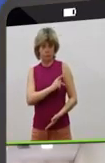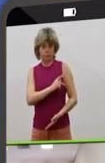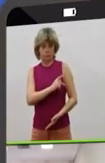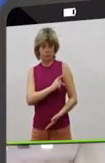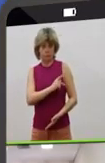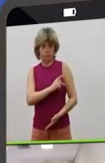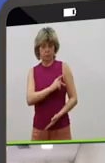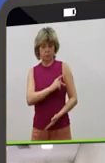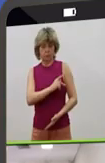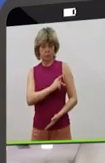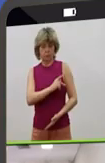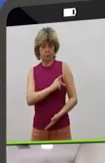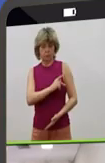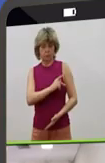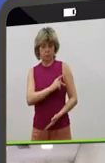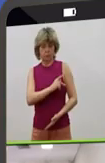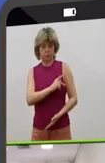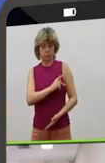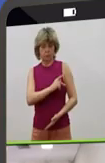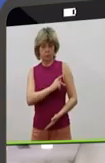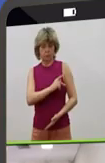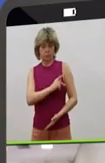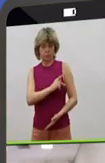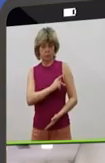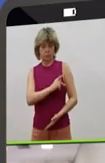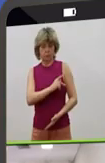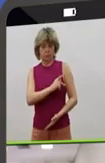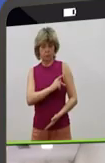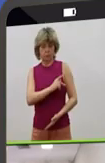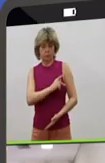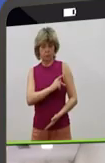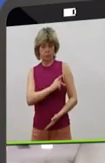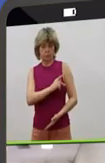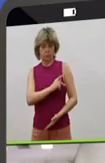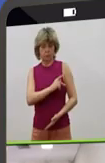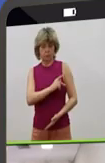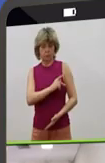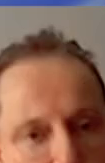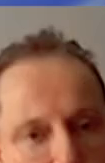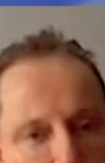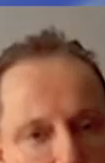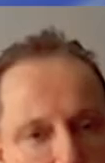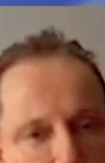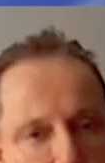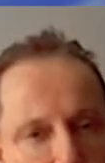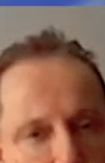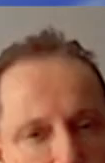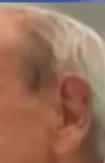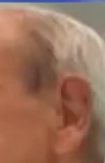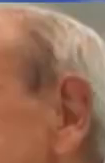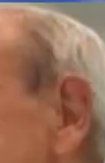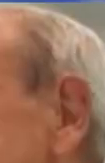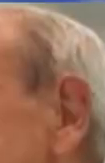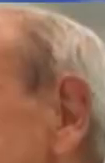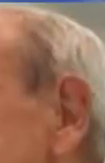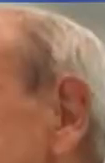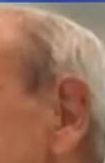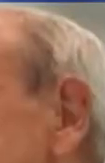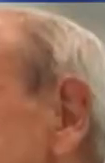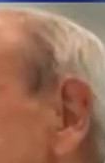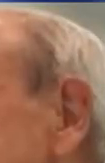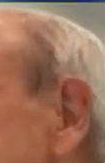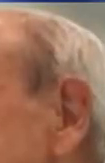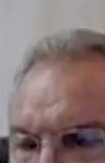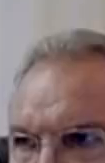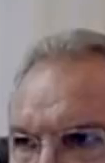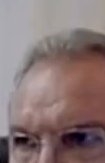número 128 na sessão de terça-feira, 8 de outubro. Participaram o presidente Daniel Goulart, os conselheiros